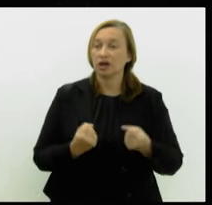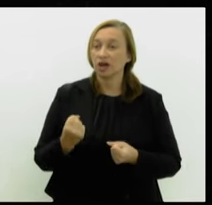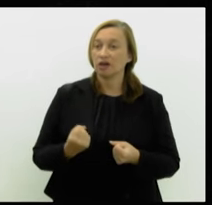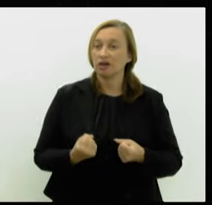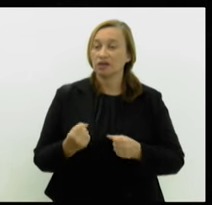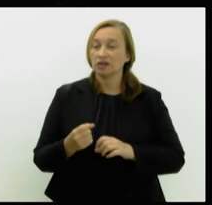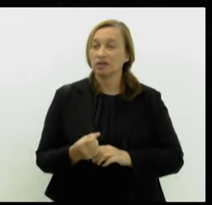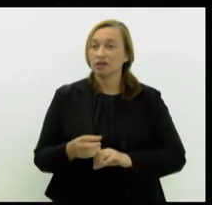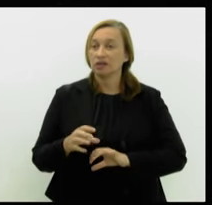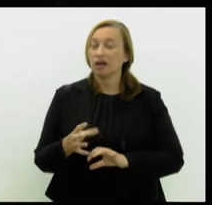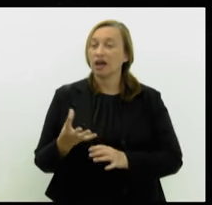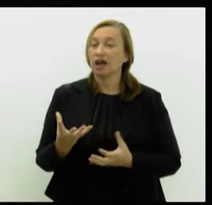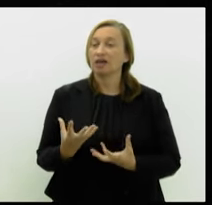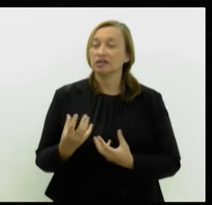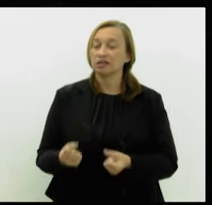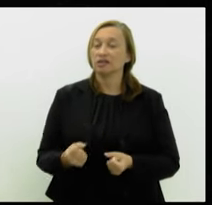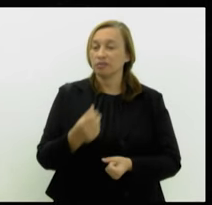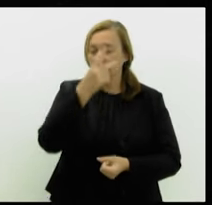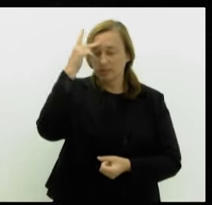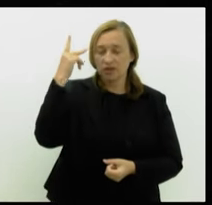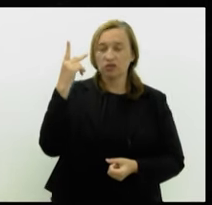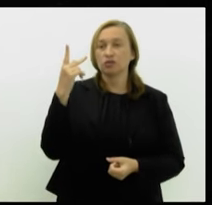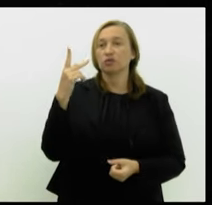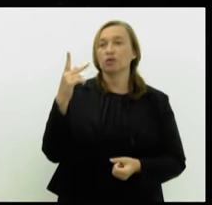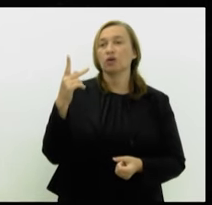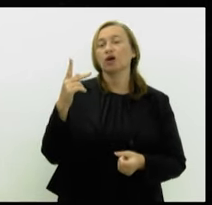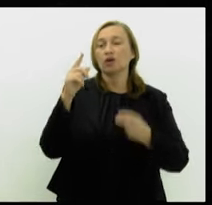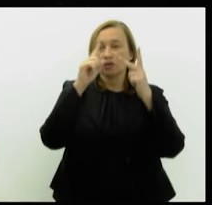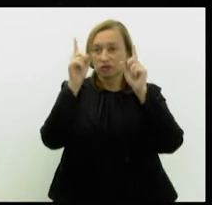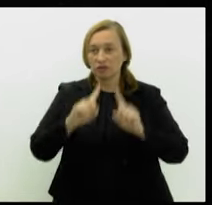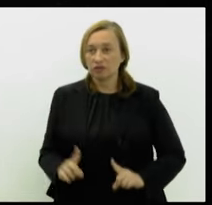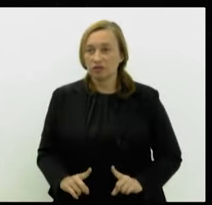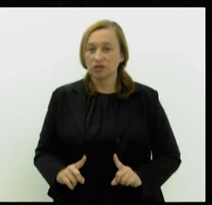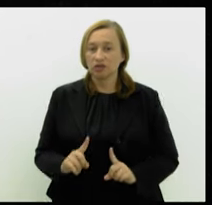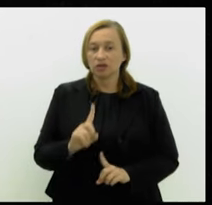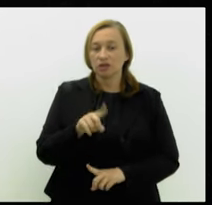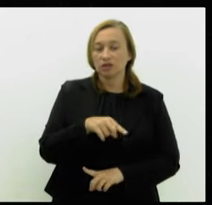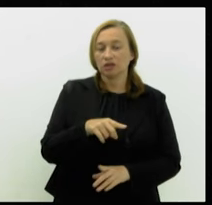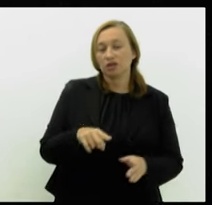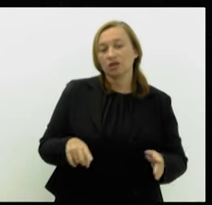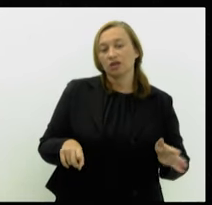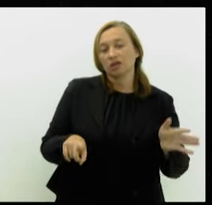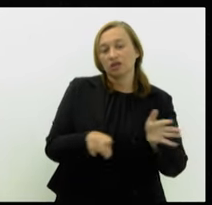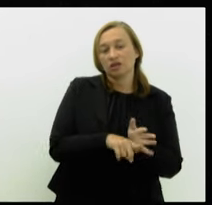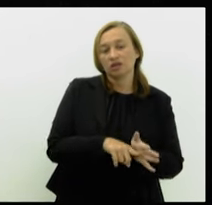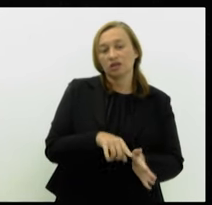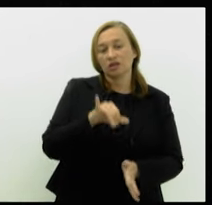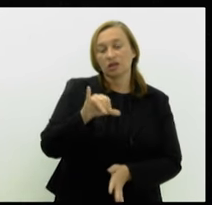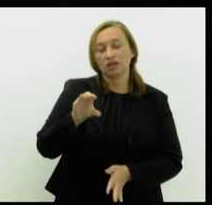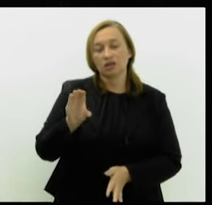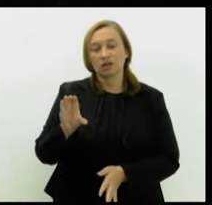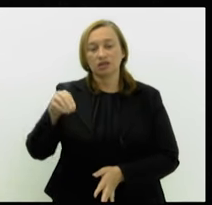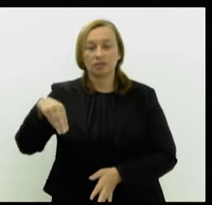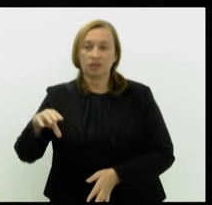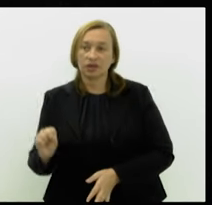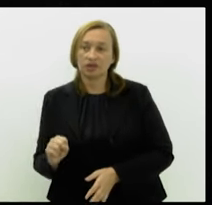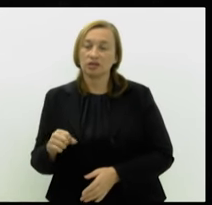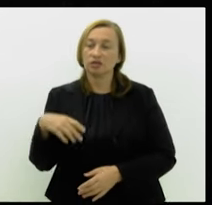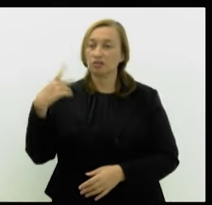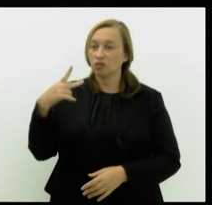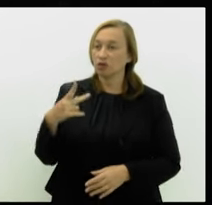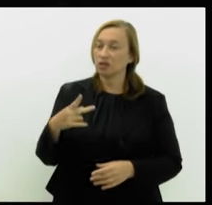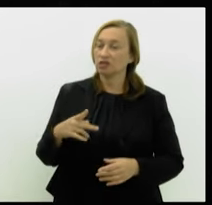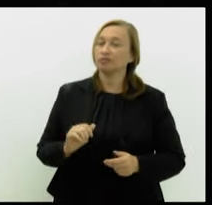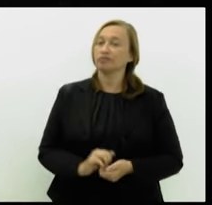com deficiência, usufruindo da isenção do ICMS. Se trata de uma política de atualização, que, a meu